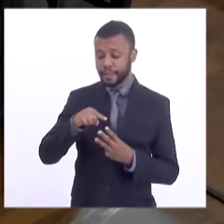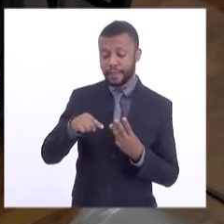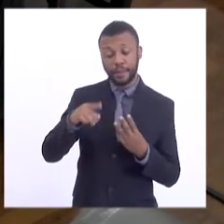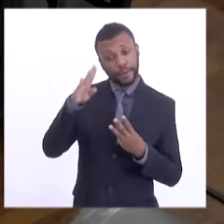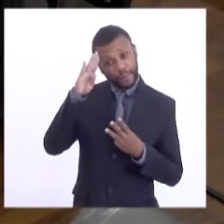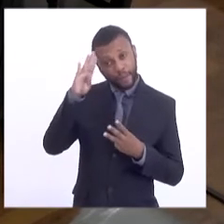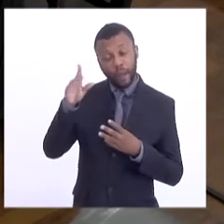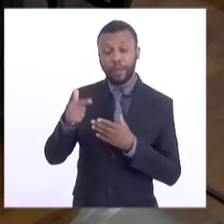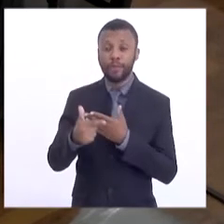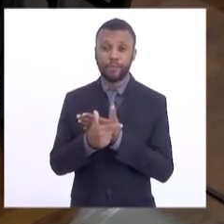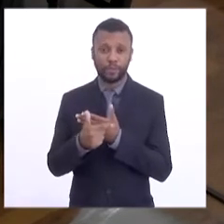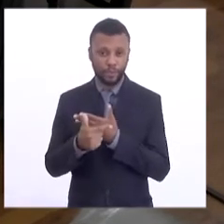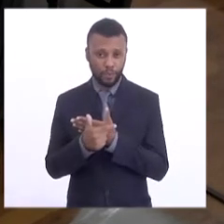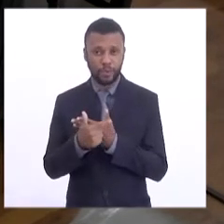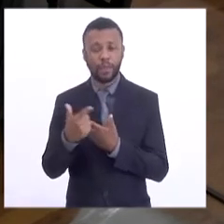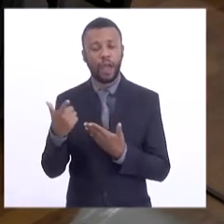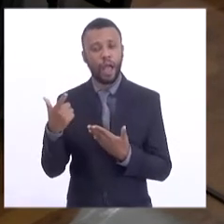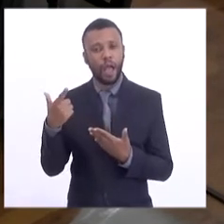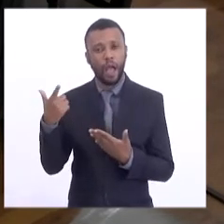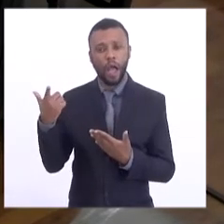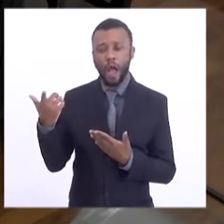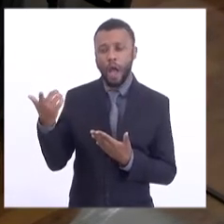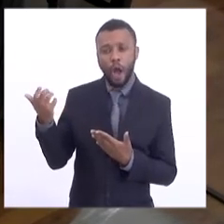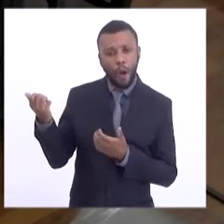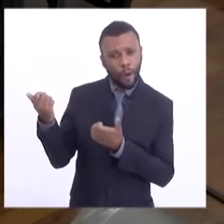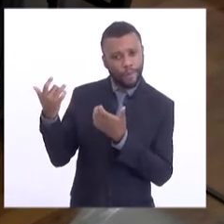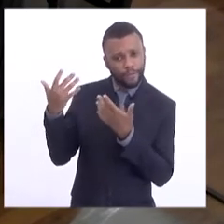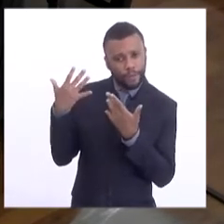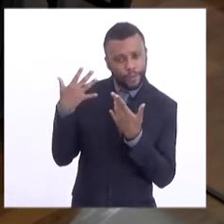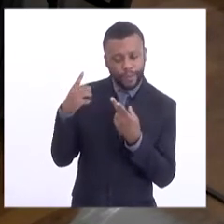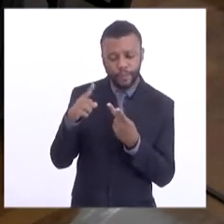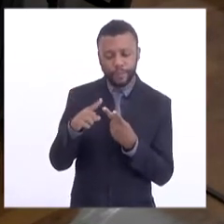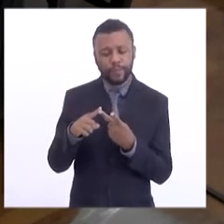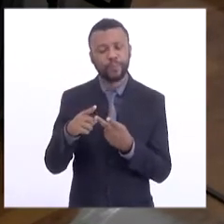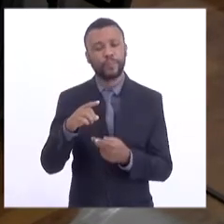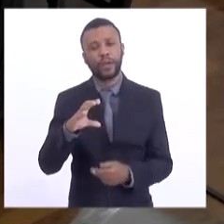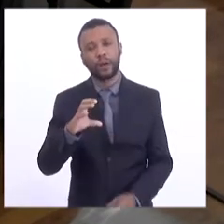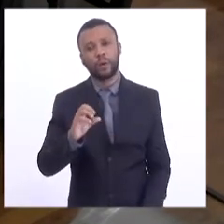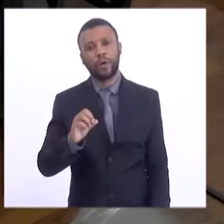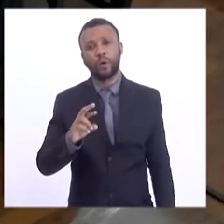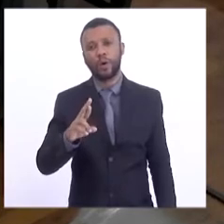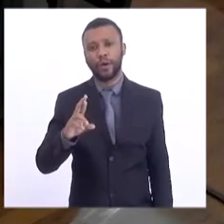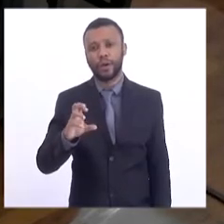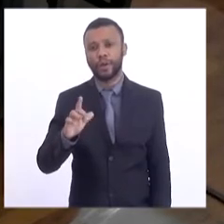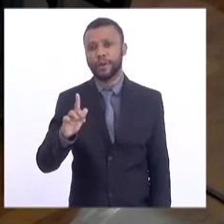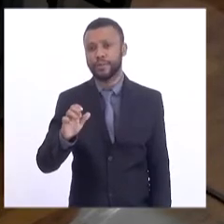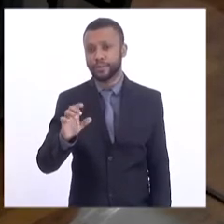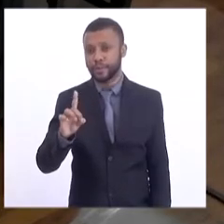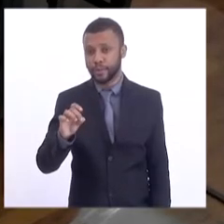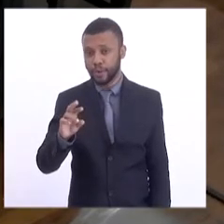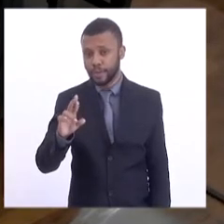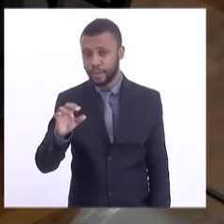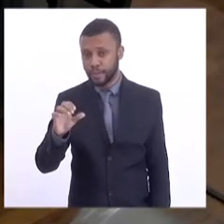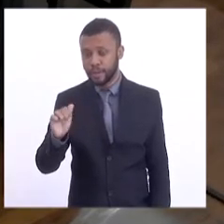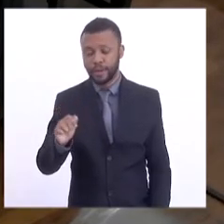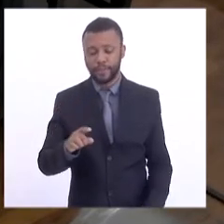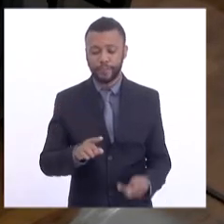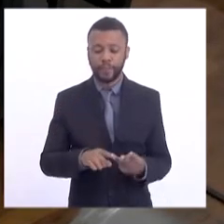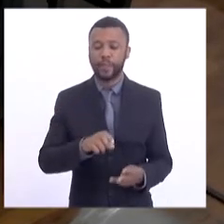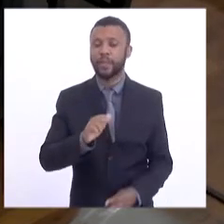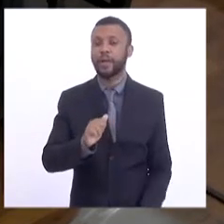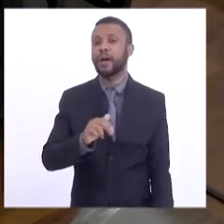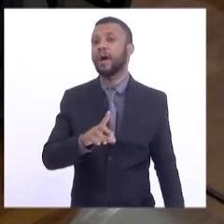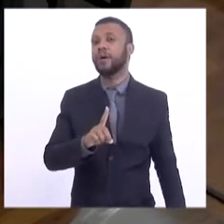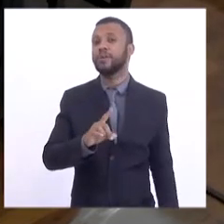funções que é ouvidoria-geral corregedoria-geral e auditoria-geral e Essas funções